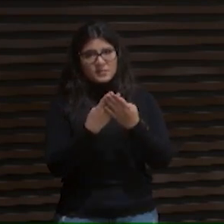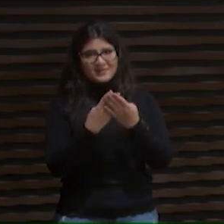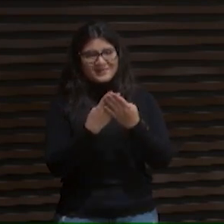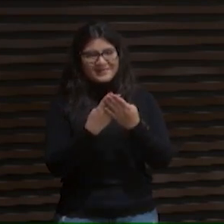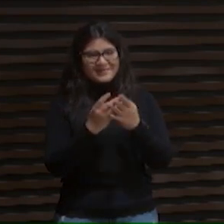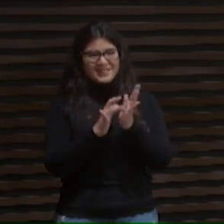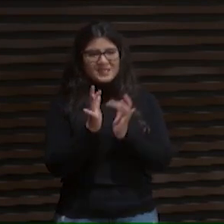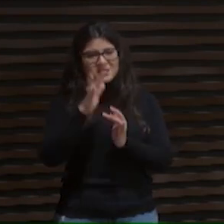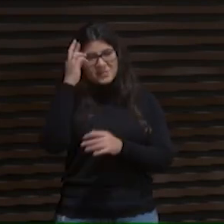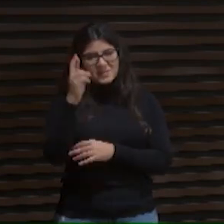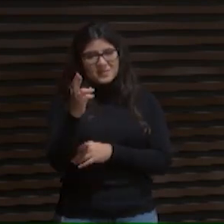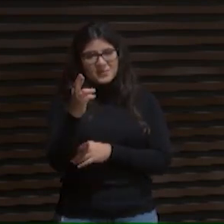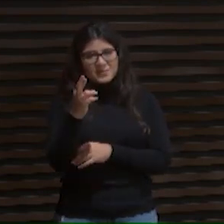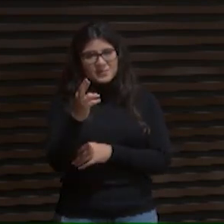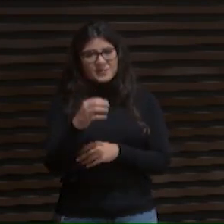igreja perseguida